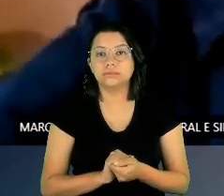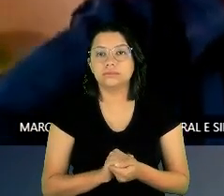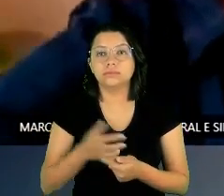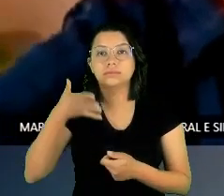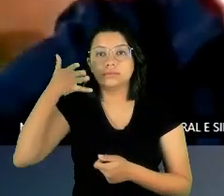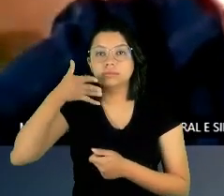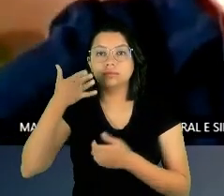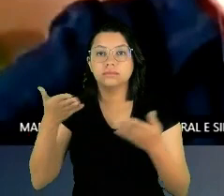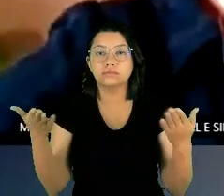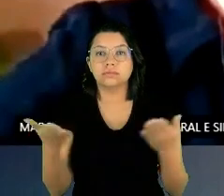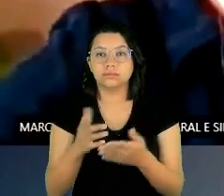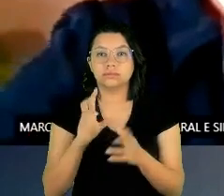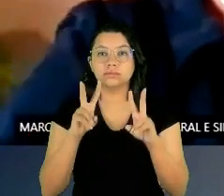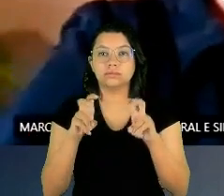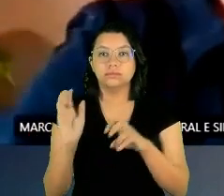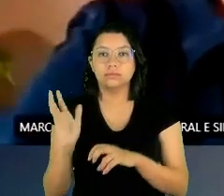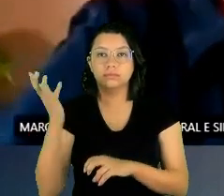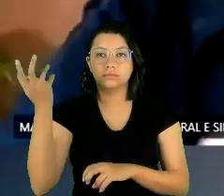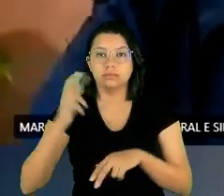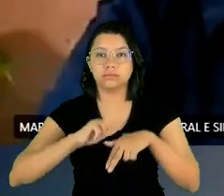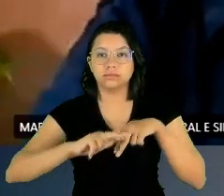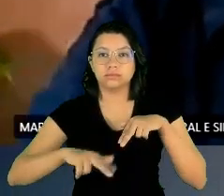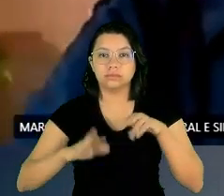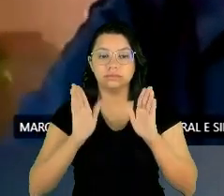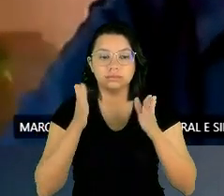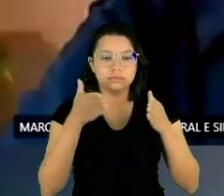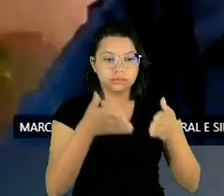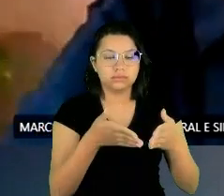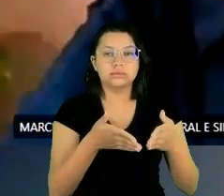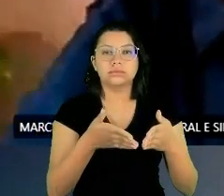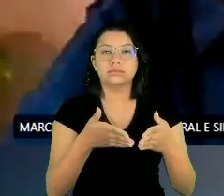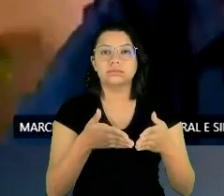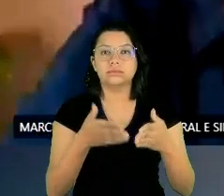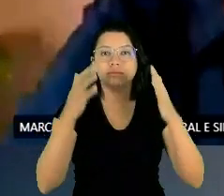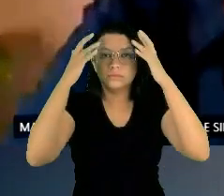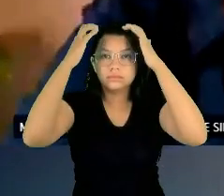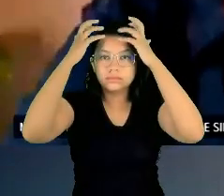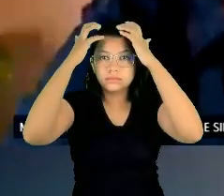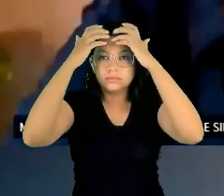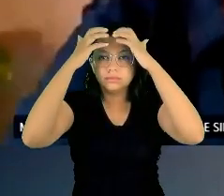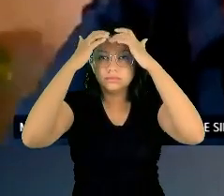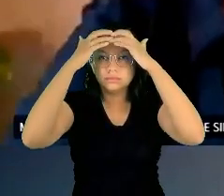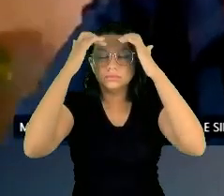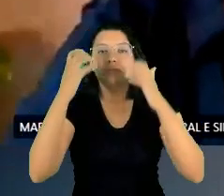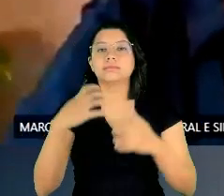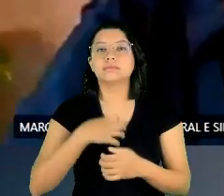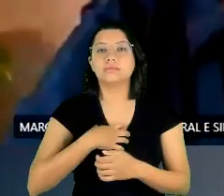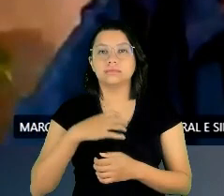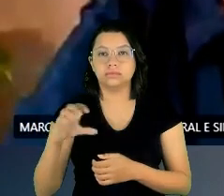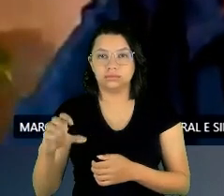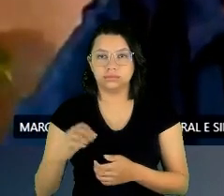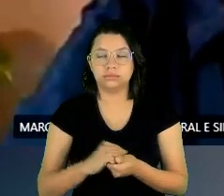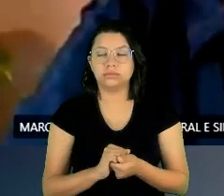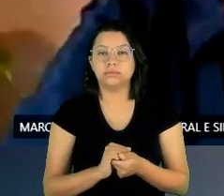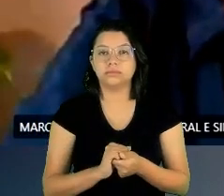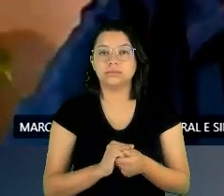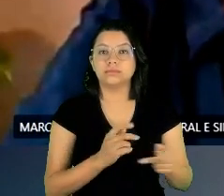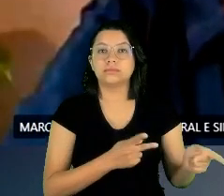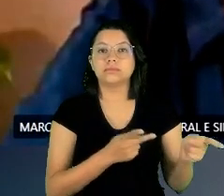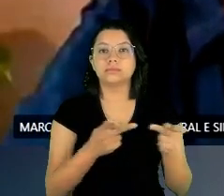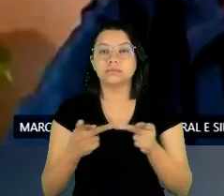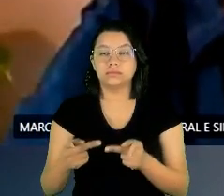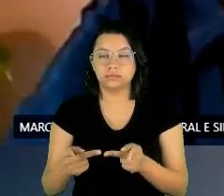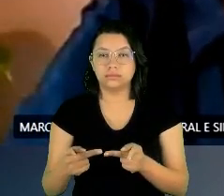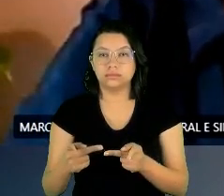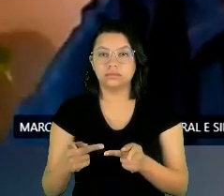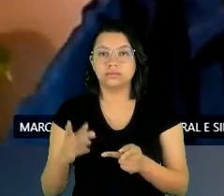Também, a palestra de hoje é Decisão e Gênero sobre a Ótica da Neurociência. Nossa palestrante convidada é a